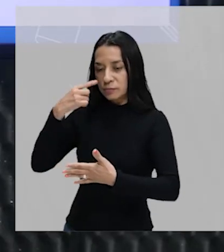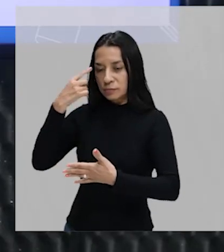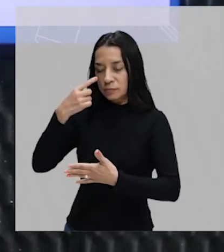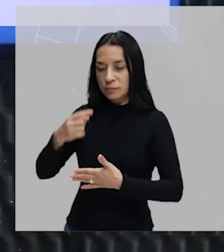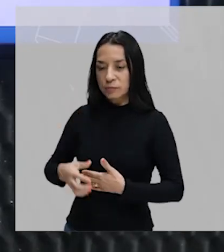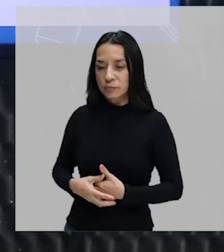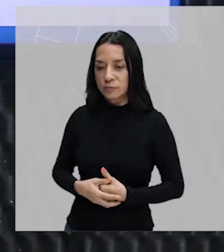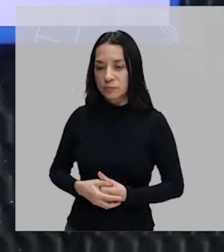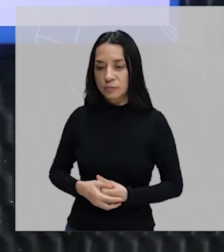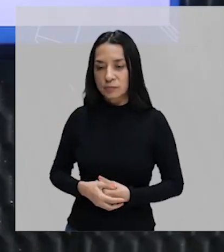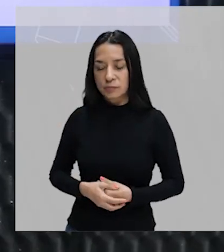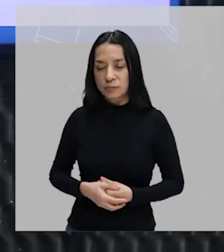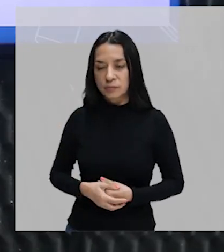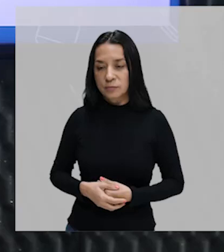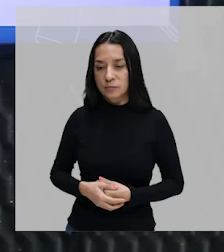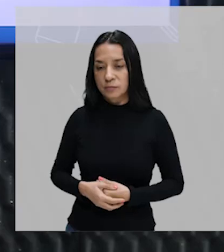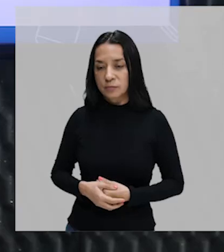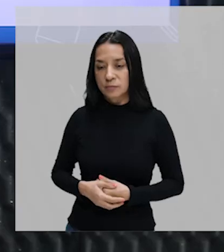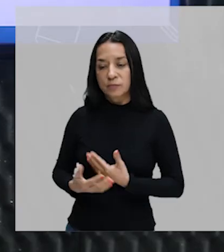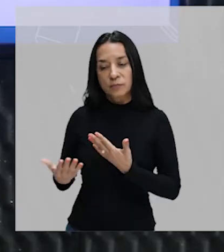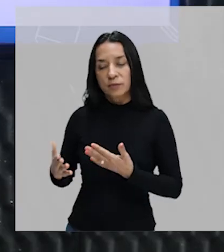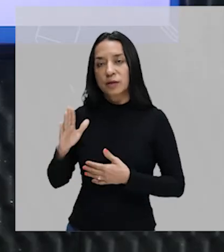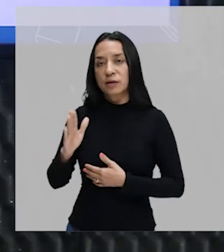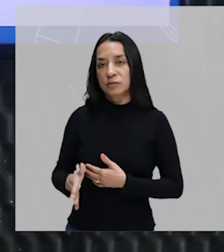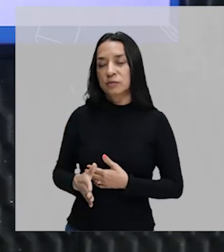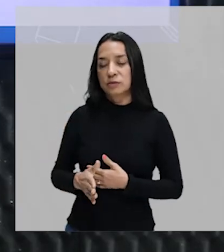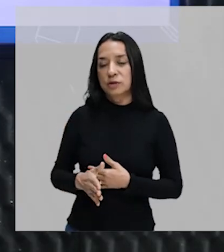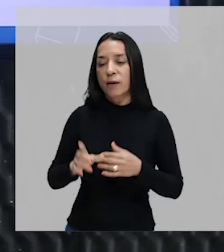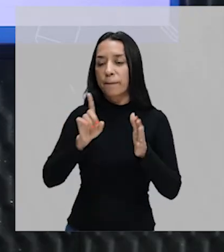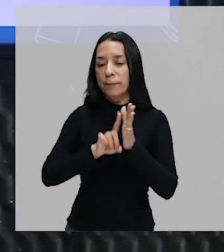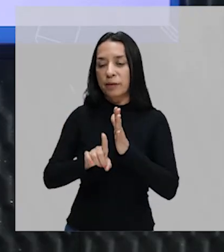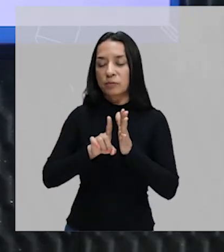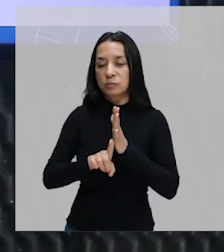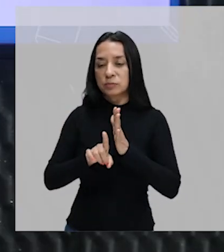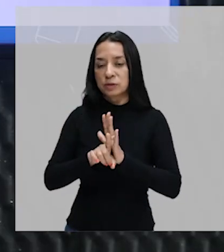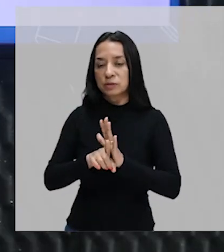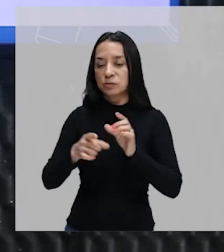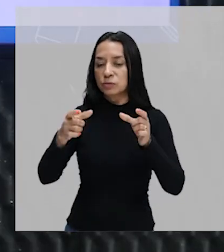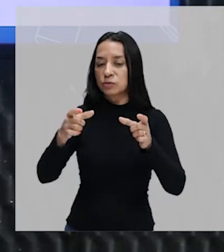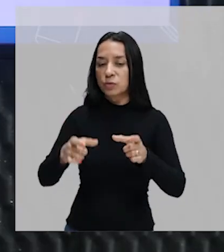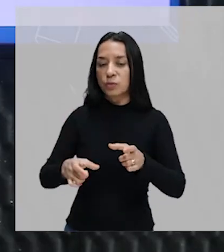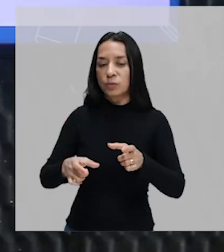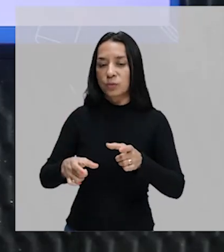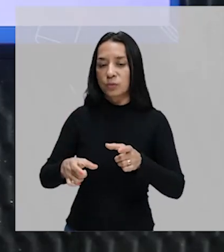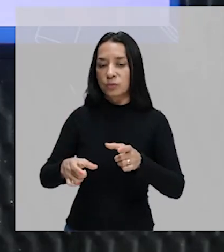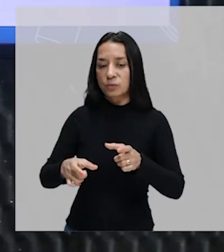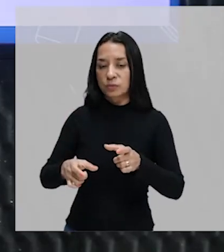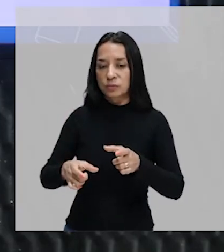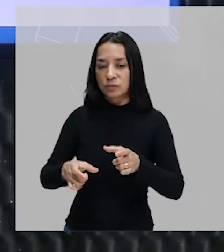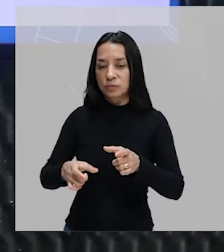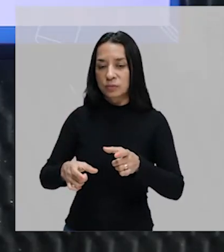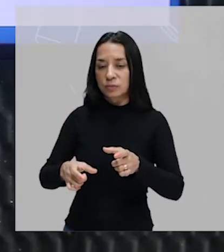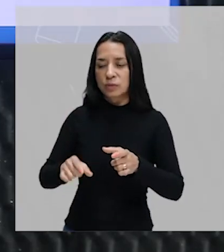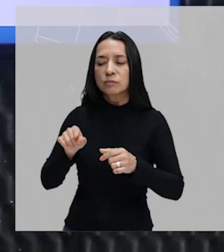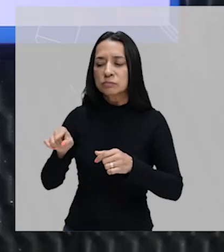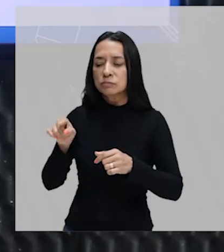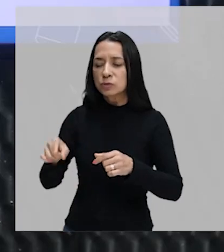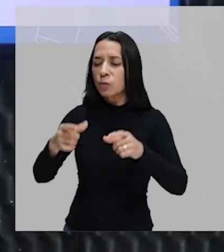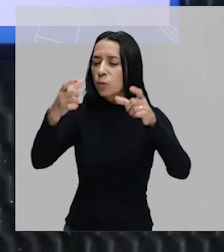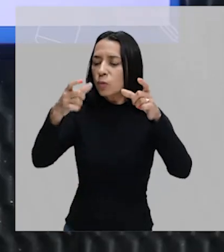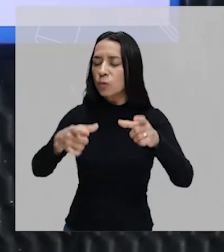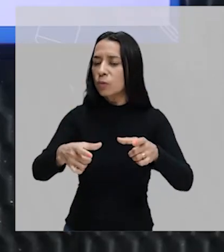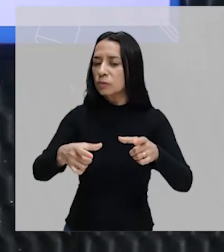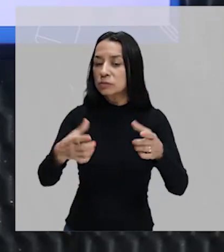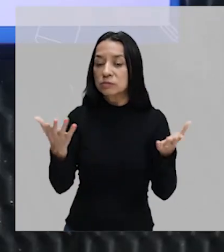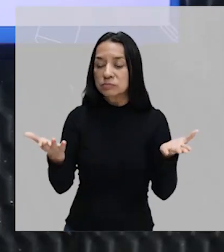são de Lisboa. Aí eu já estou perguntando de onde são, tá? Eu estou